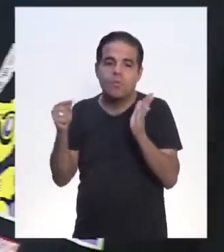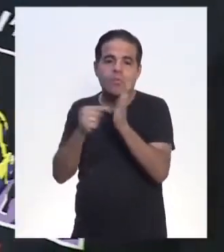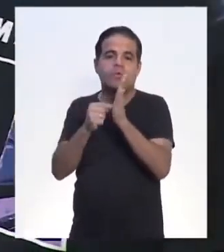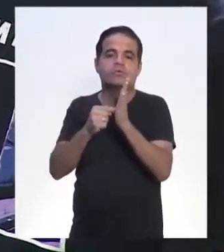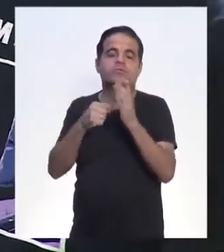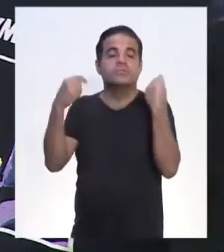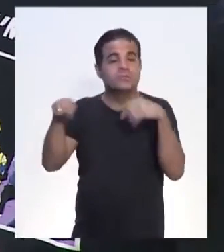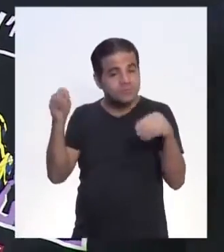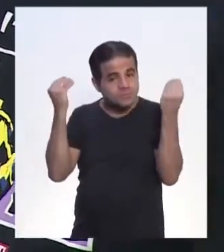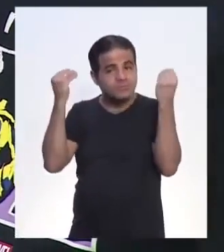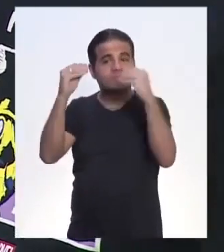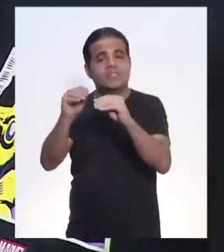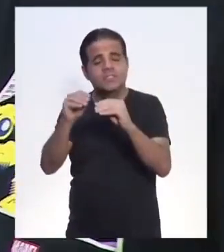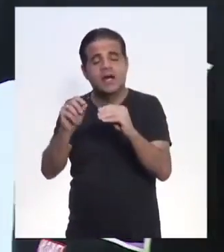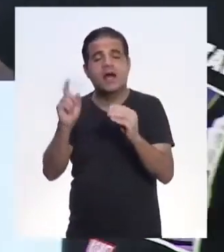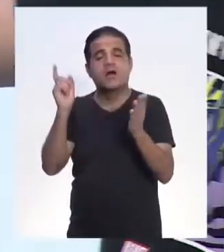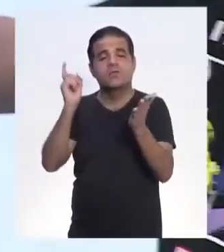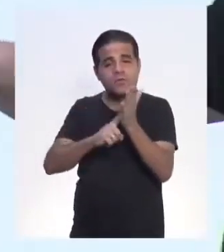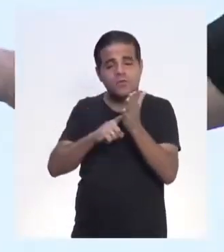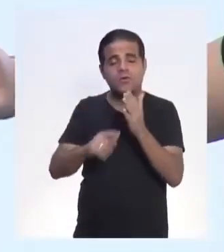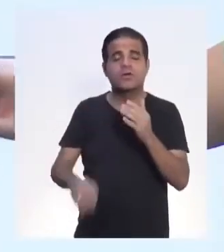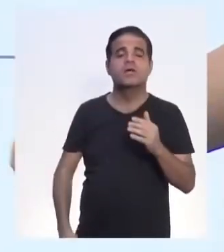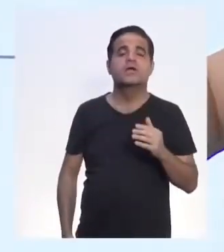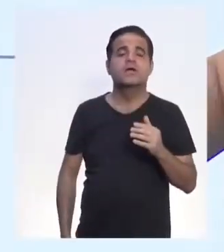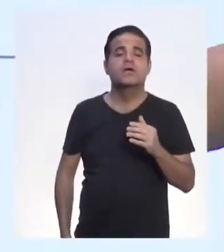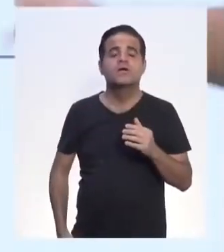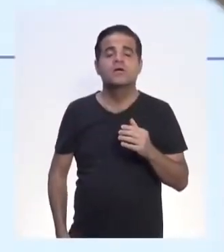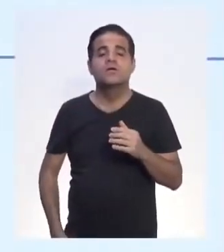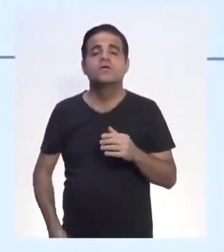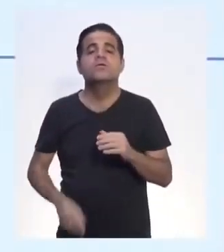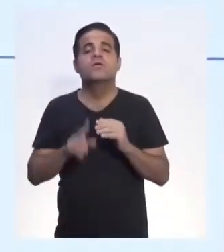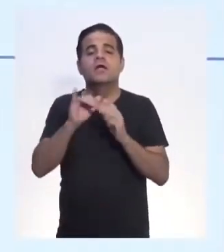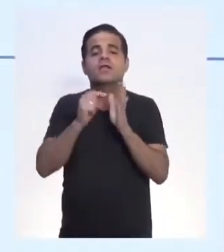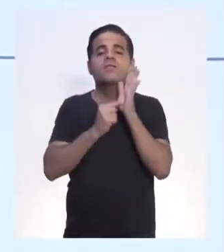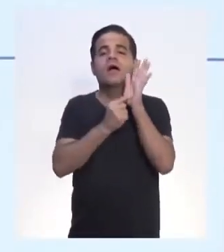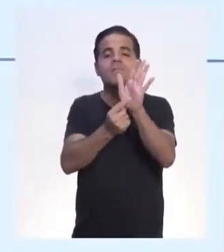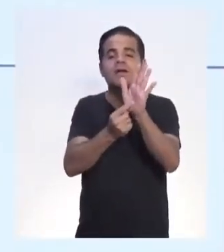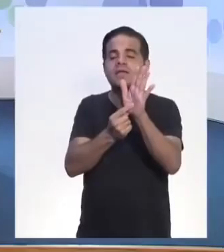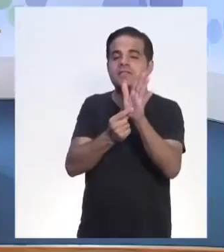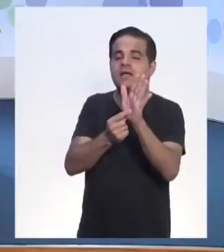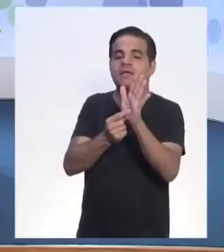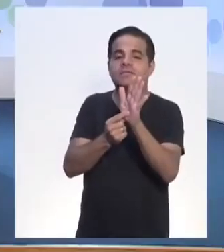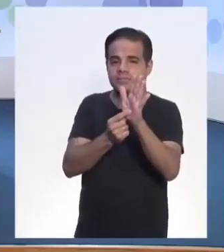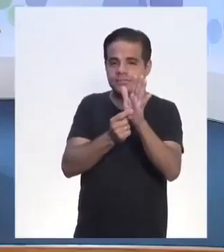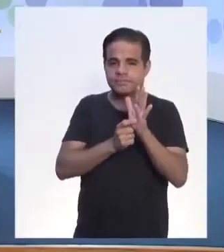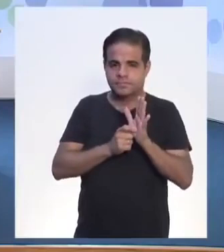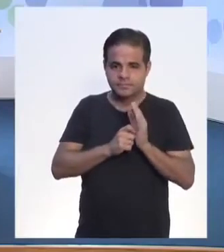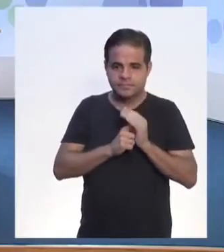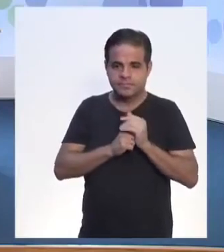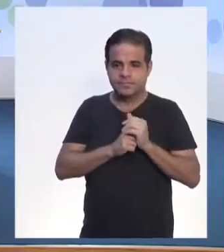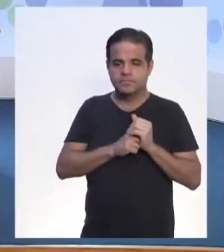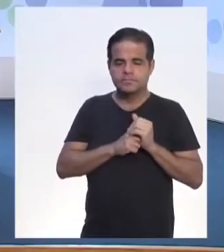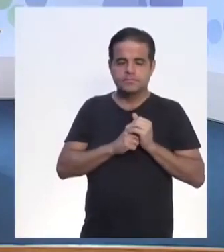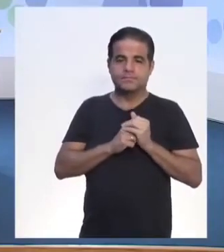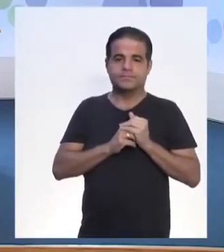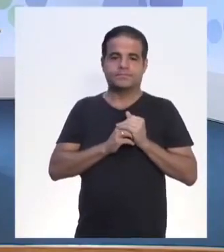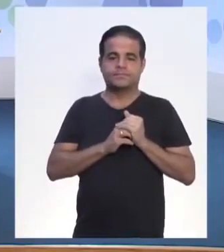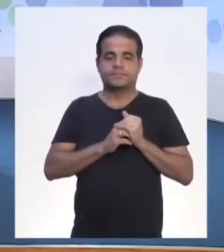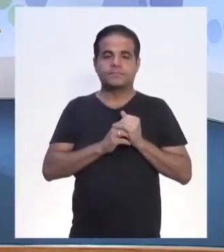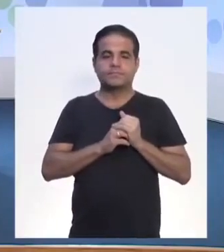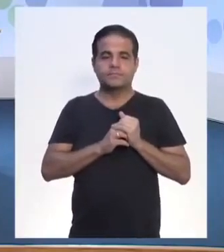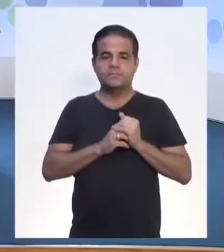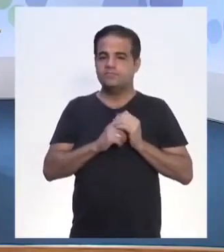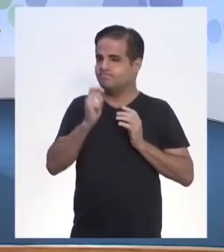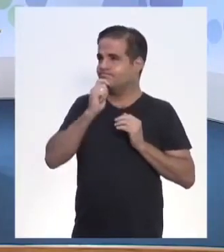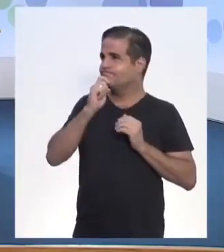tenho que fechar esse ângulo. Quando eu clico aqui, ó, ele vai aparecer... Não foi. Aqui